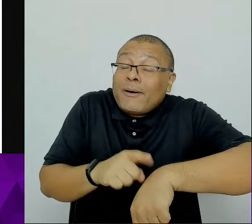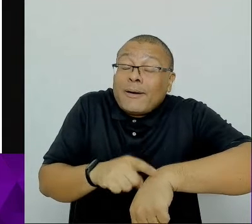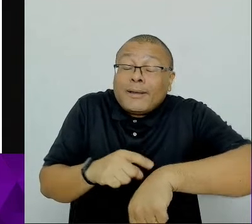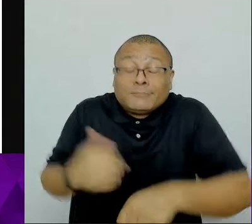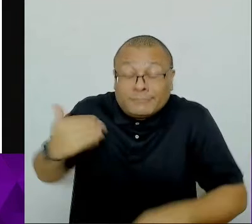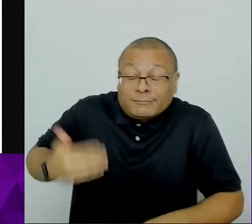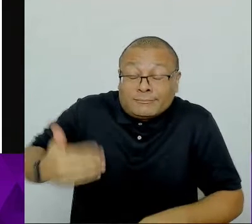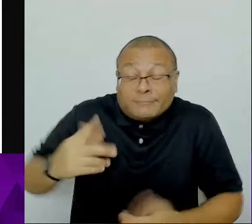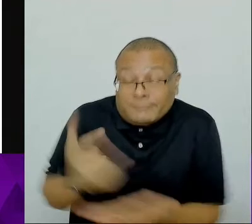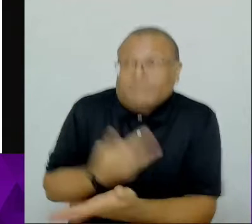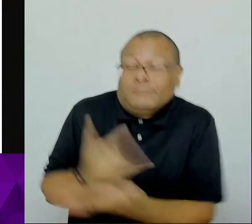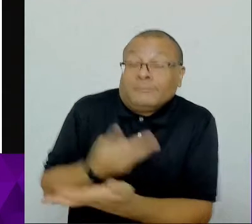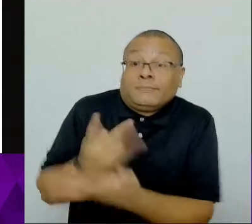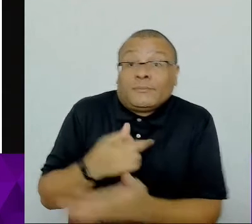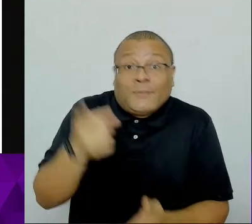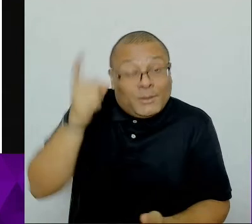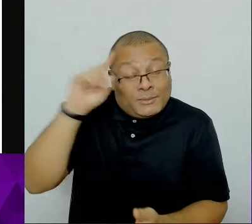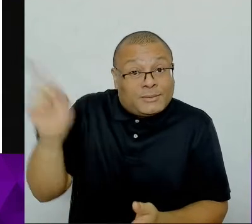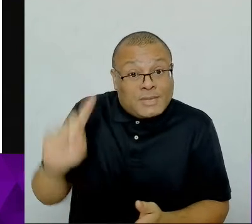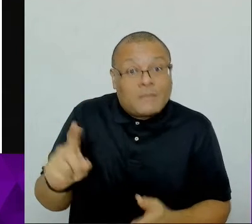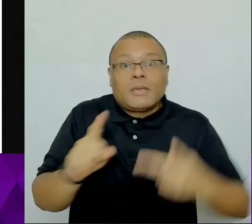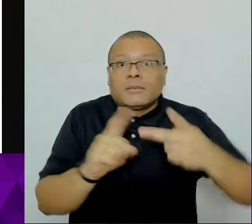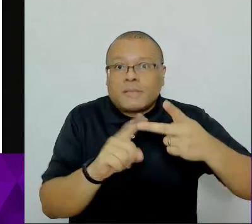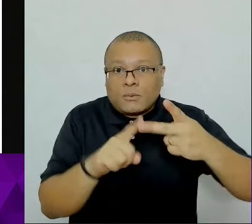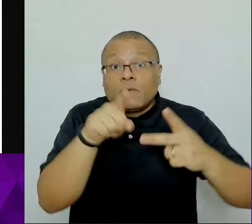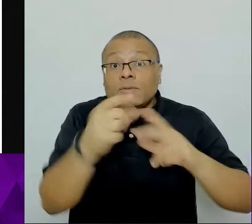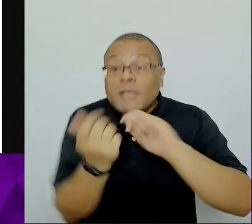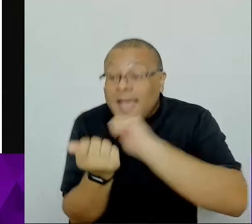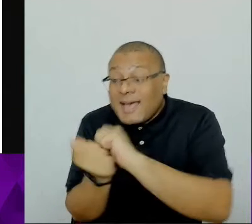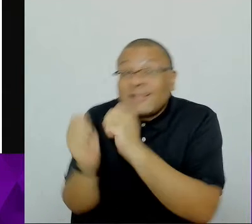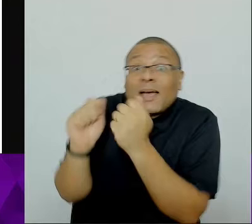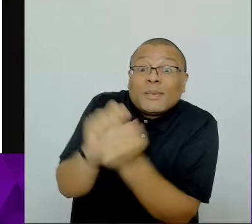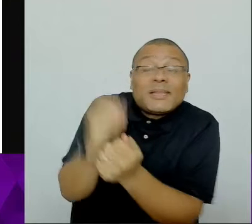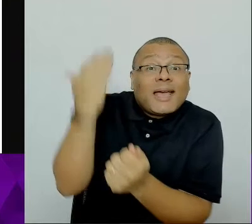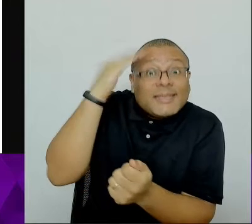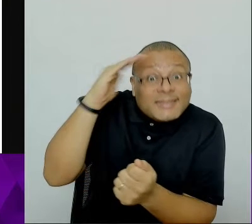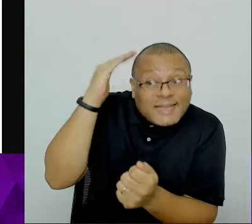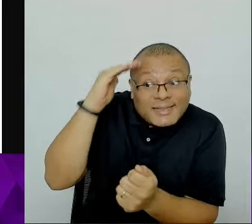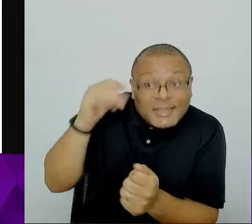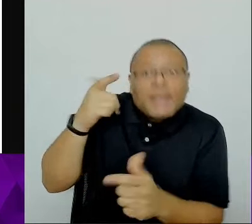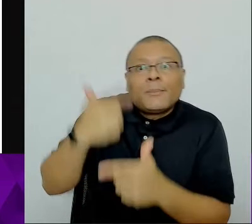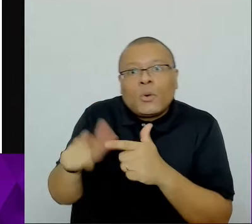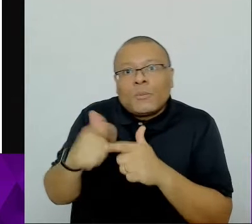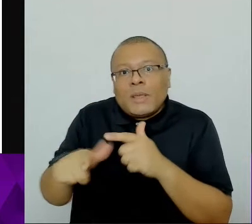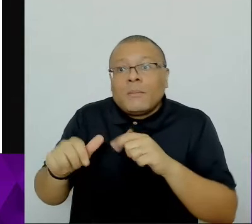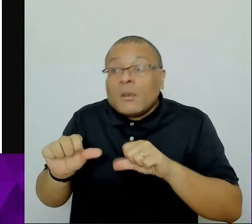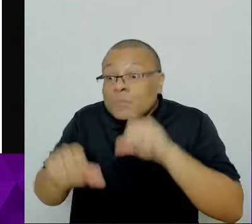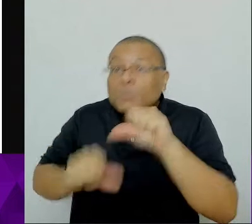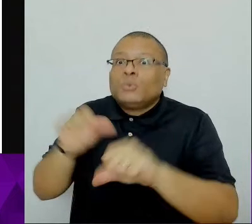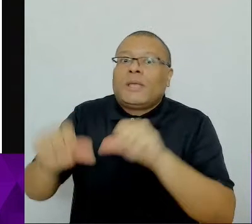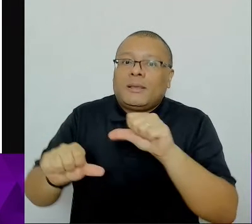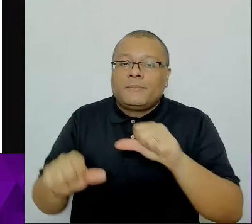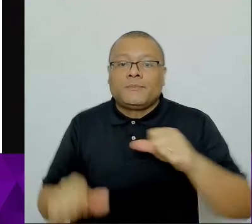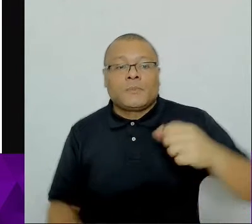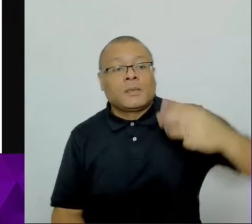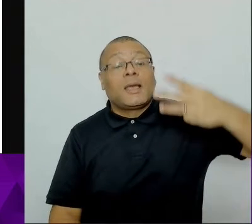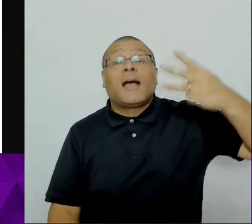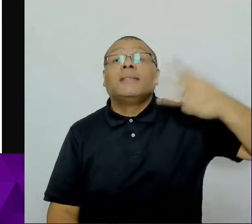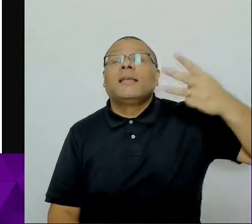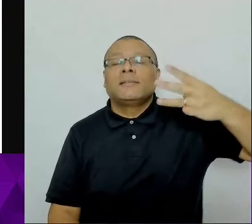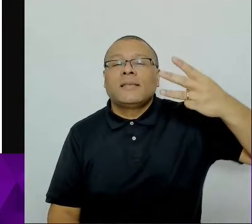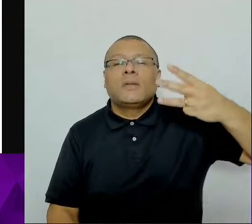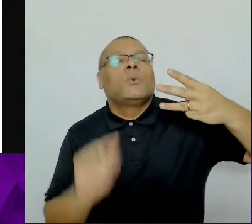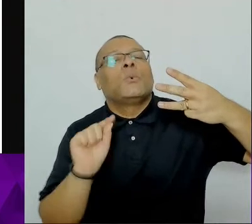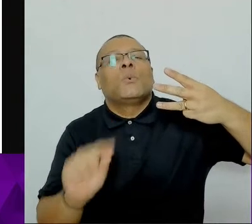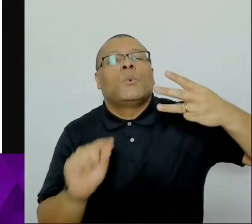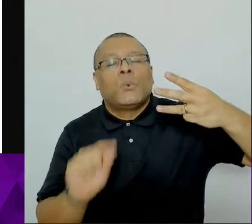gente gostaria. Né? Então, segunda habilidade, capacidade de lidar com o que dá errado. E a terceira habilidade, que é a capacidade